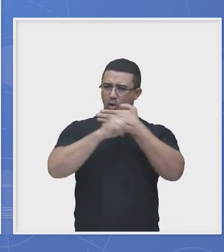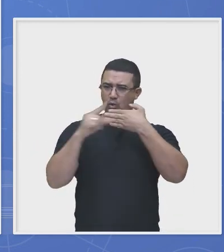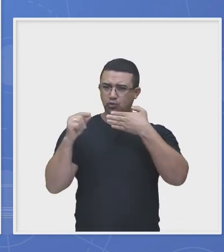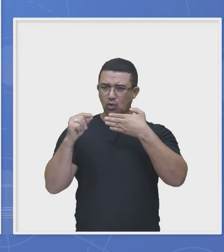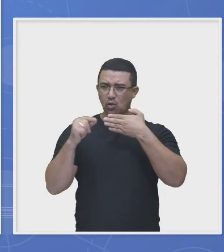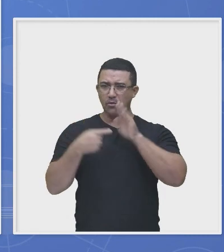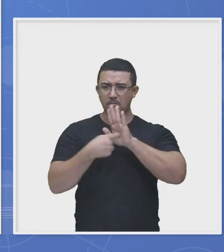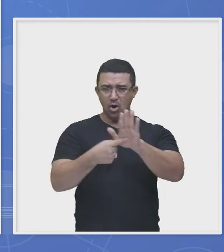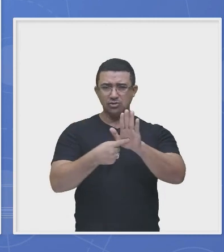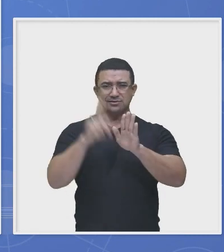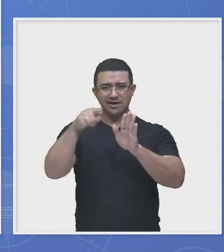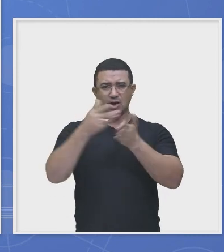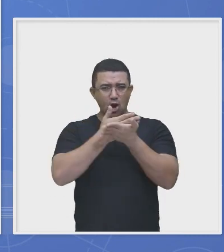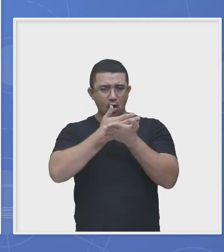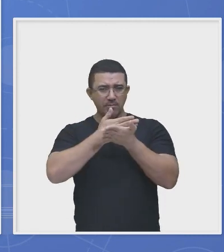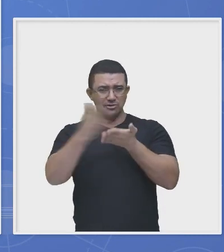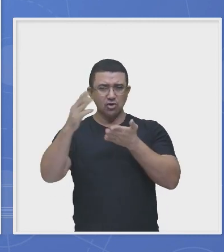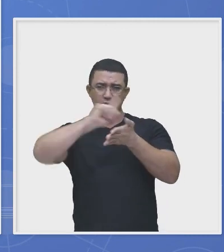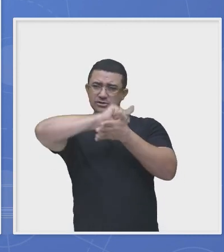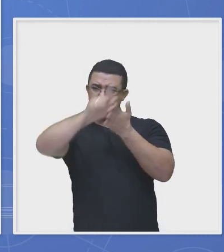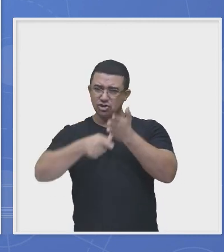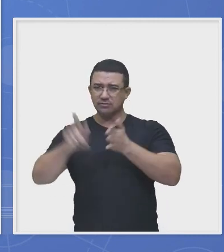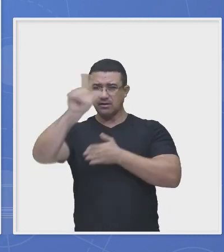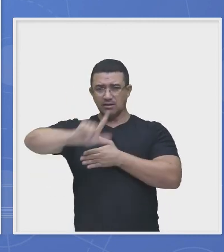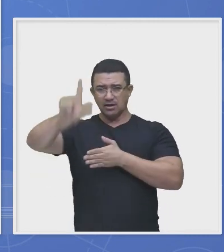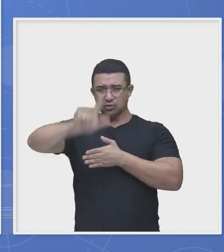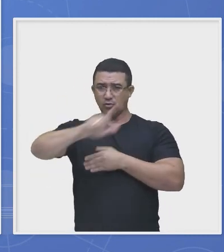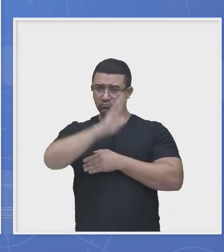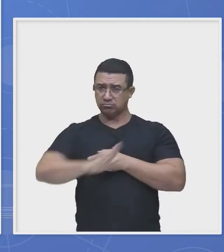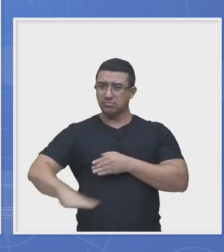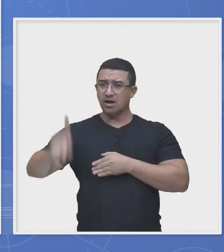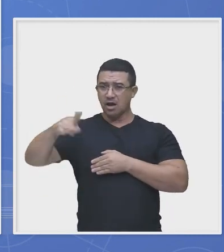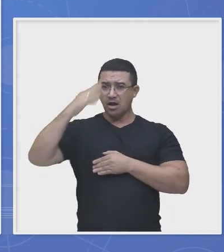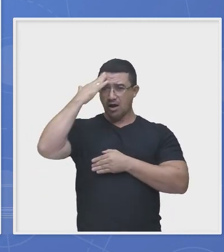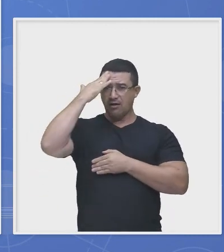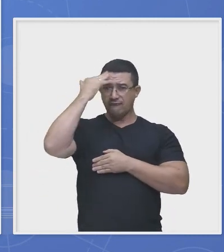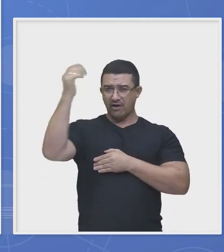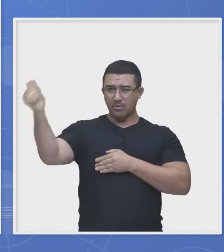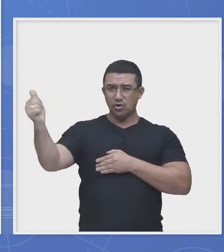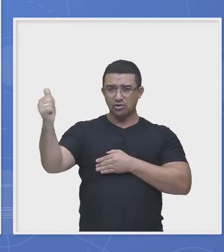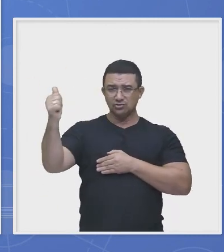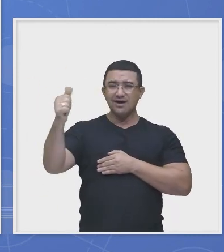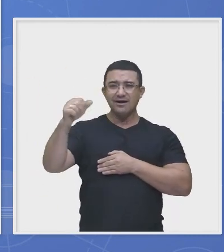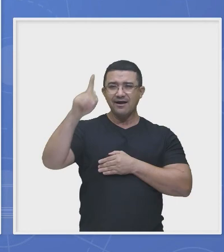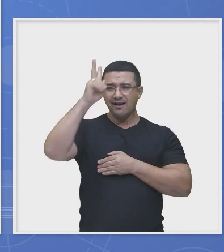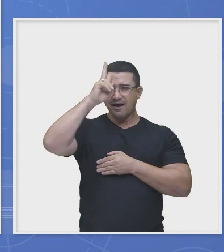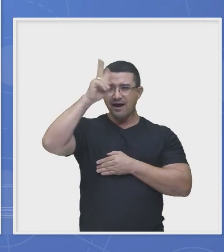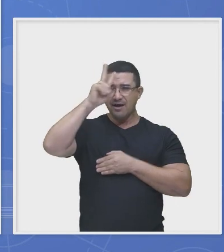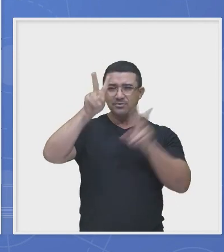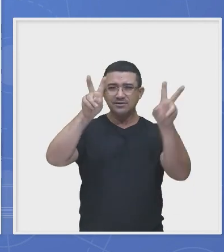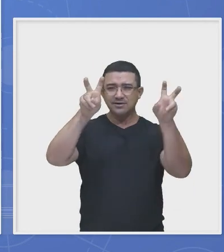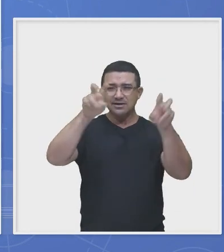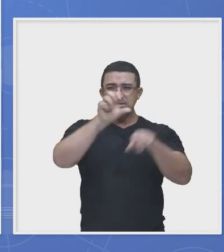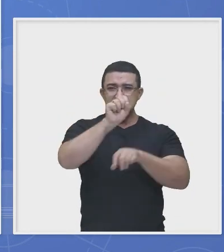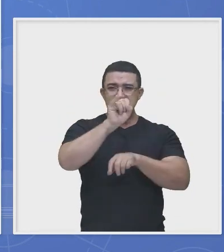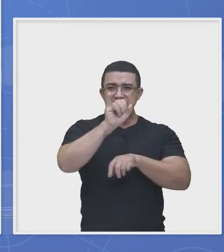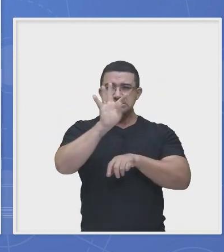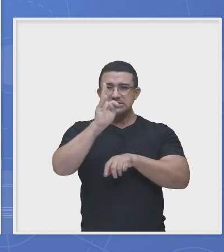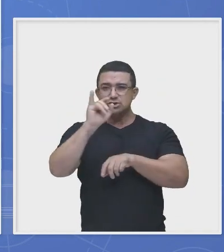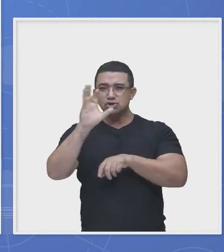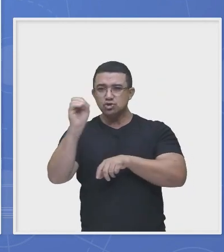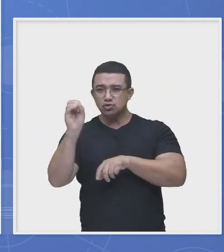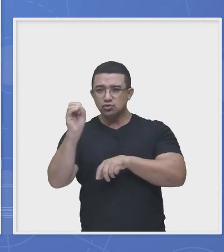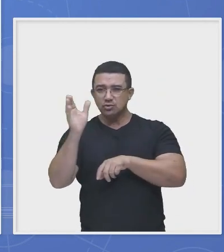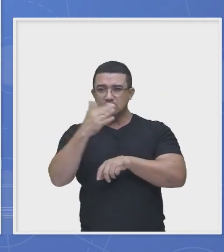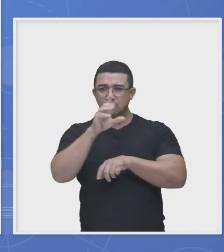que inaugurou o gênero, não é, da literatura infantil. Ele é famoso pelo Sítio do Pica-Pau Amarelo, mas Negrinha não faz parte desse